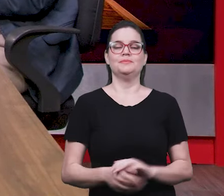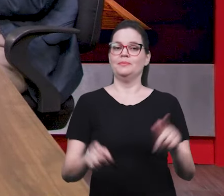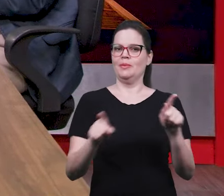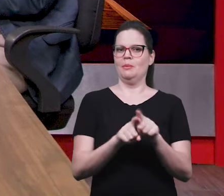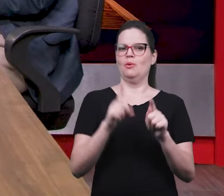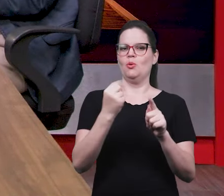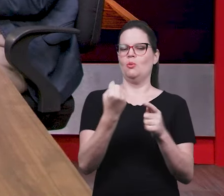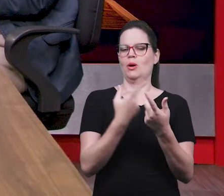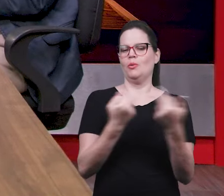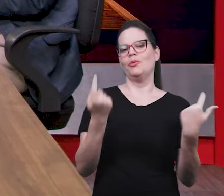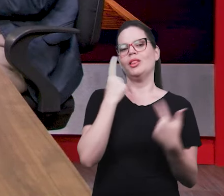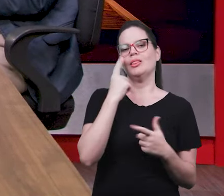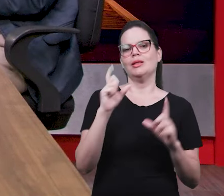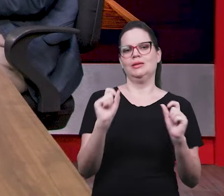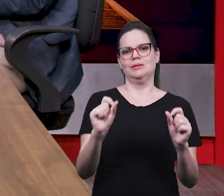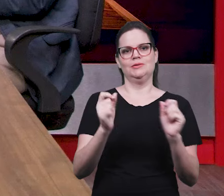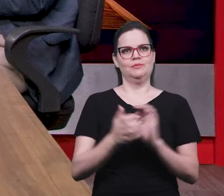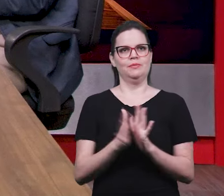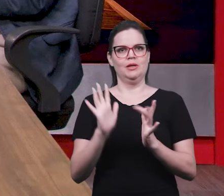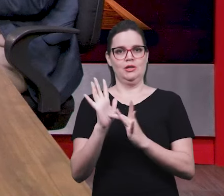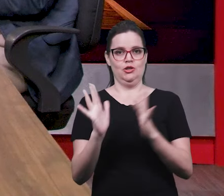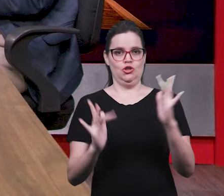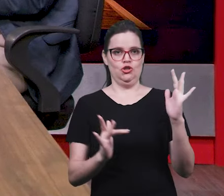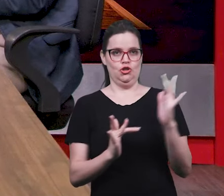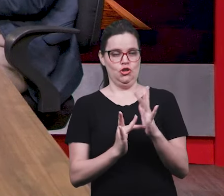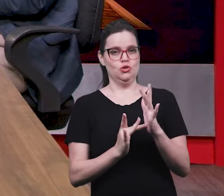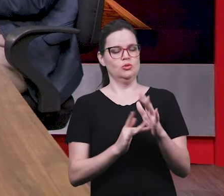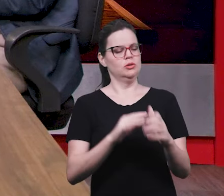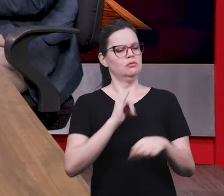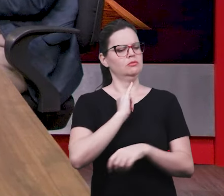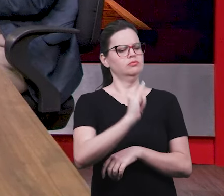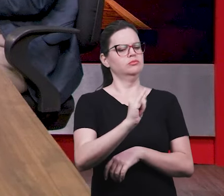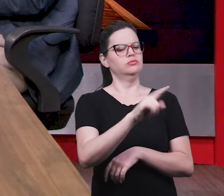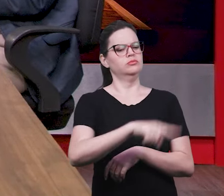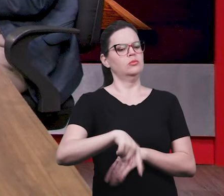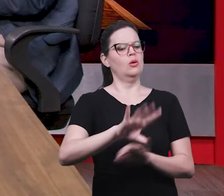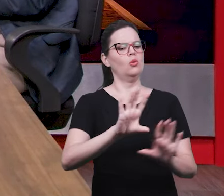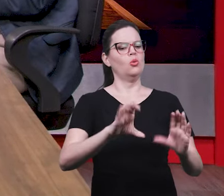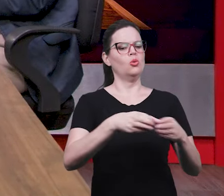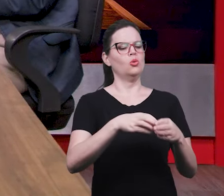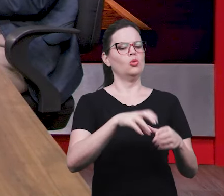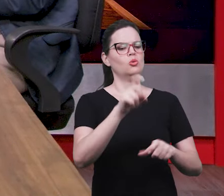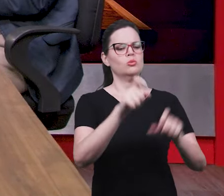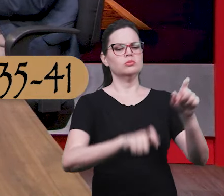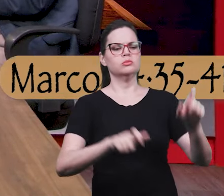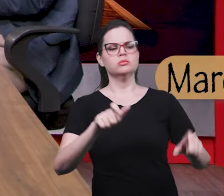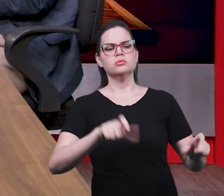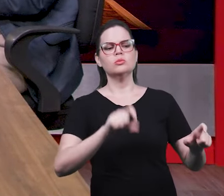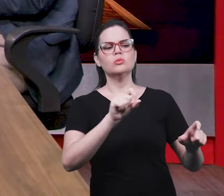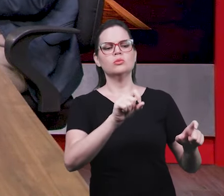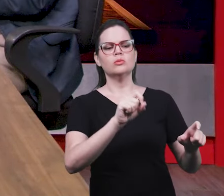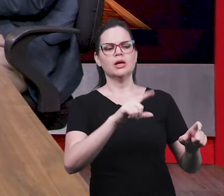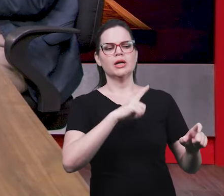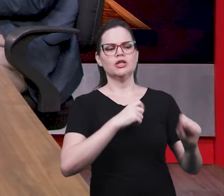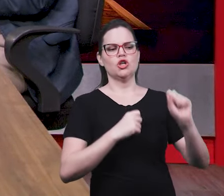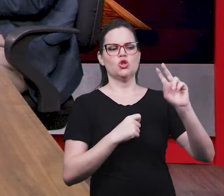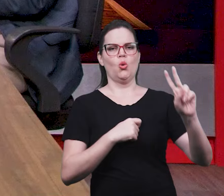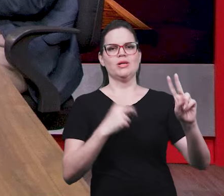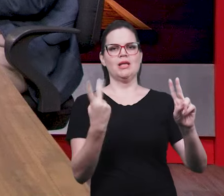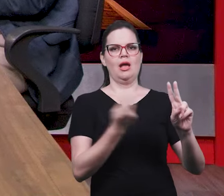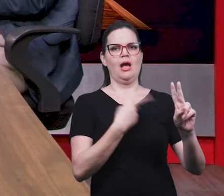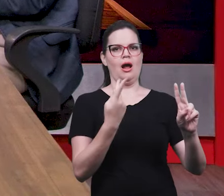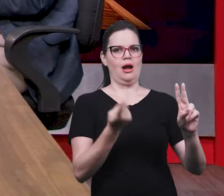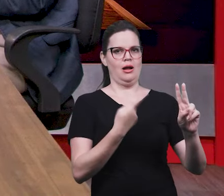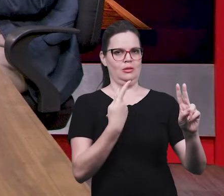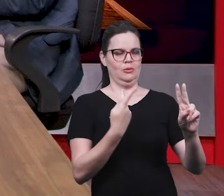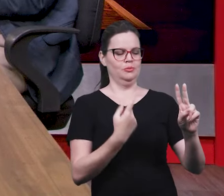que o Senhor Jesus estava dirigindo essa palavra a um grupo de pessoas que cometiam dois erros.